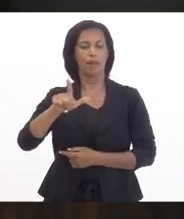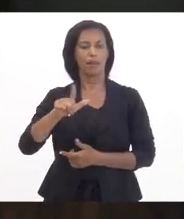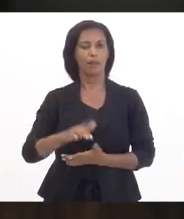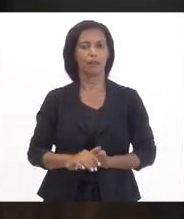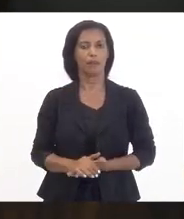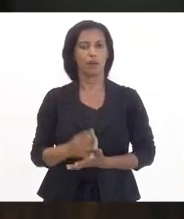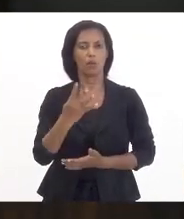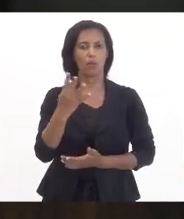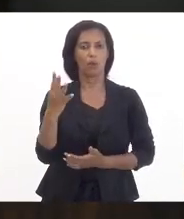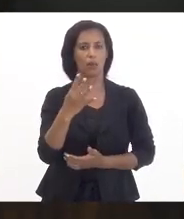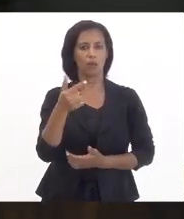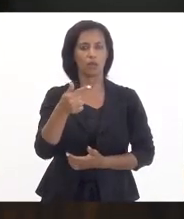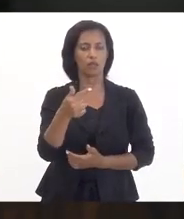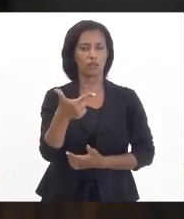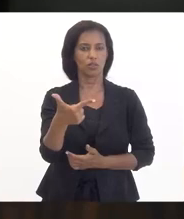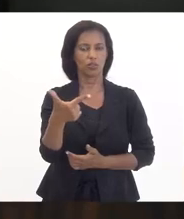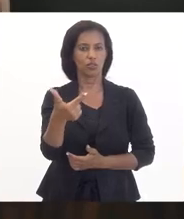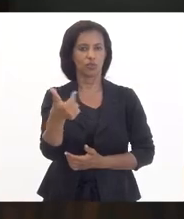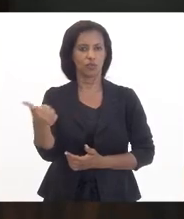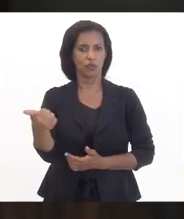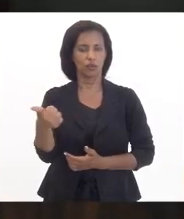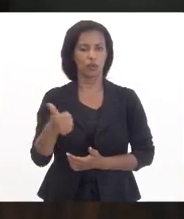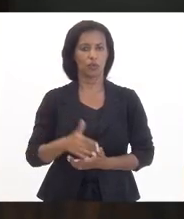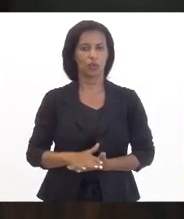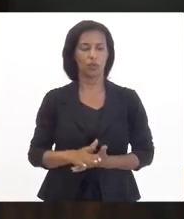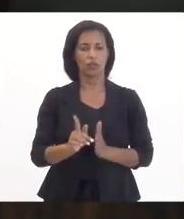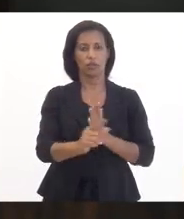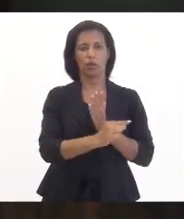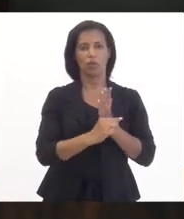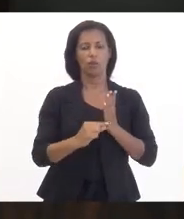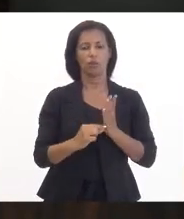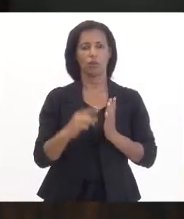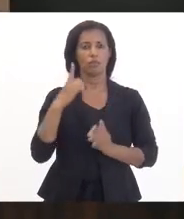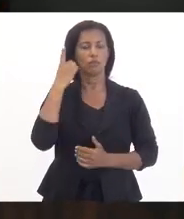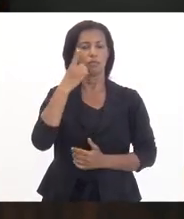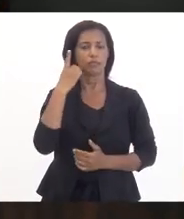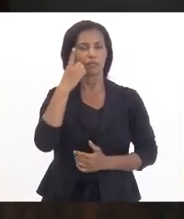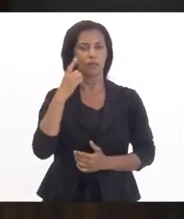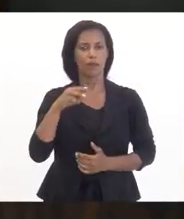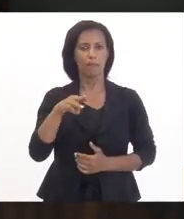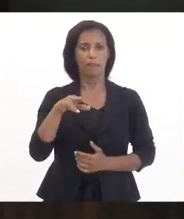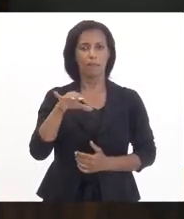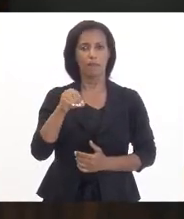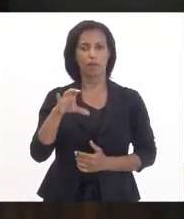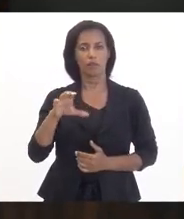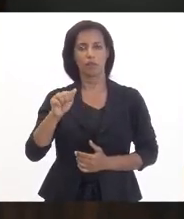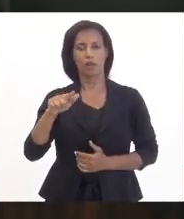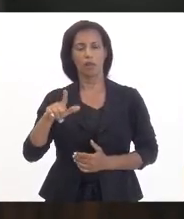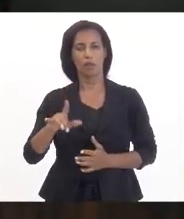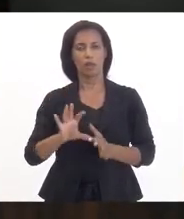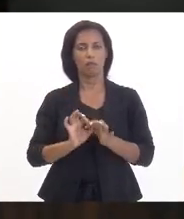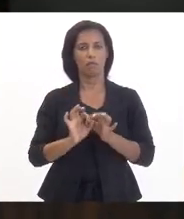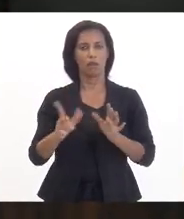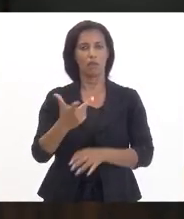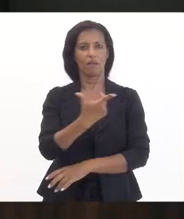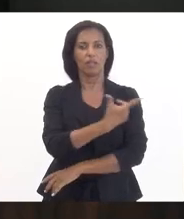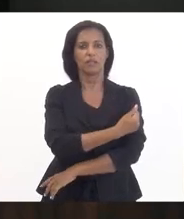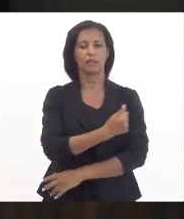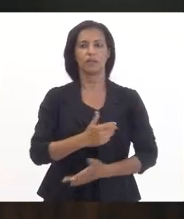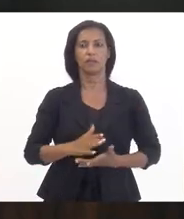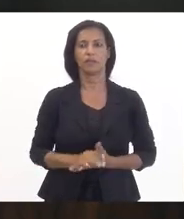lei 4472 de 21, de autoria do deputado Márcio Canella, que autoriza a vacinação